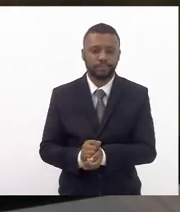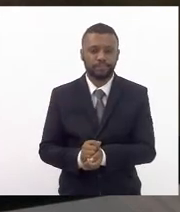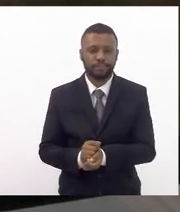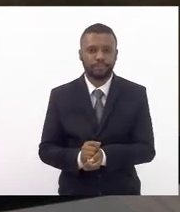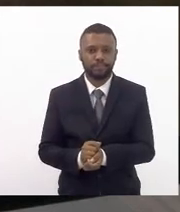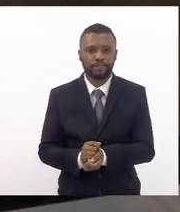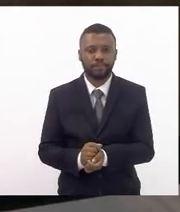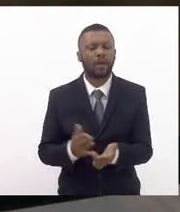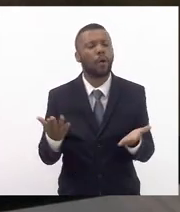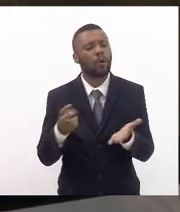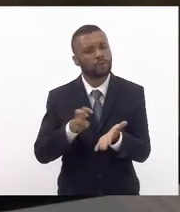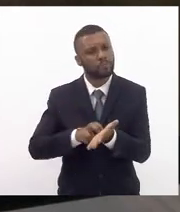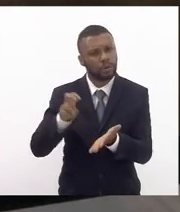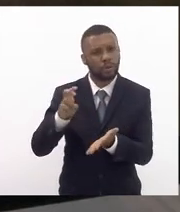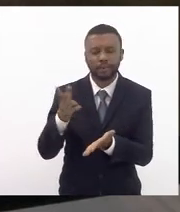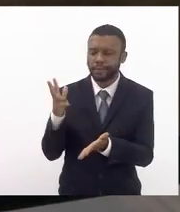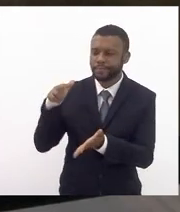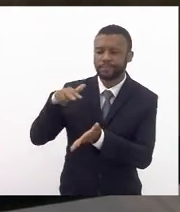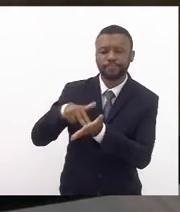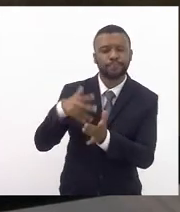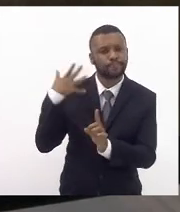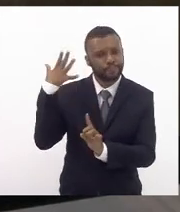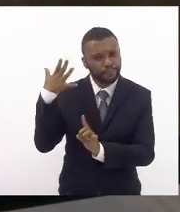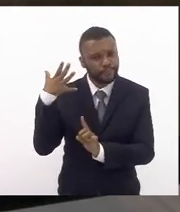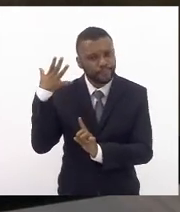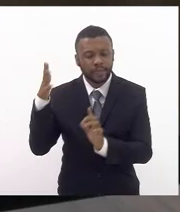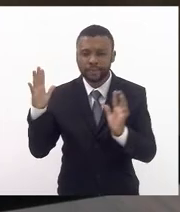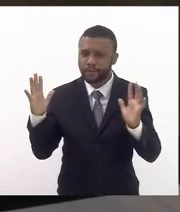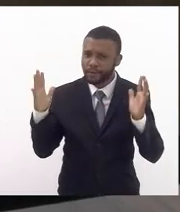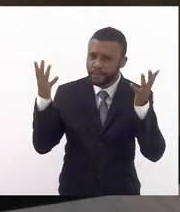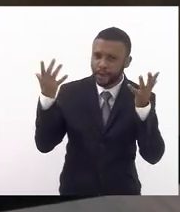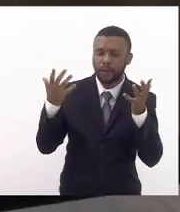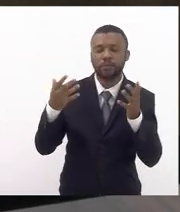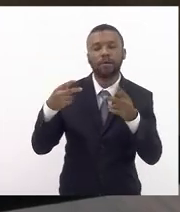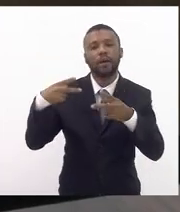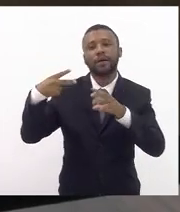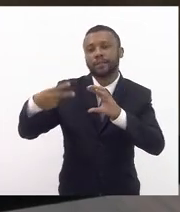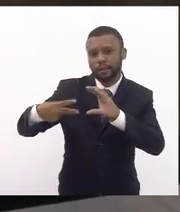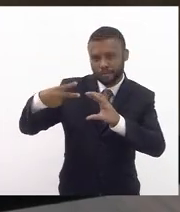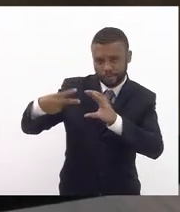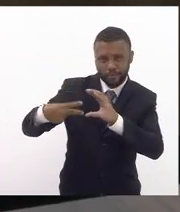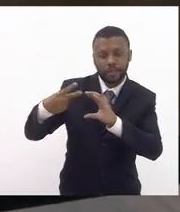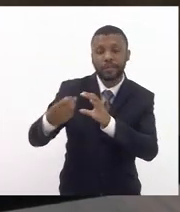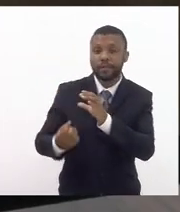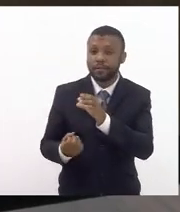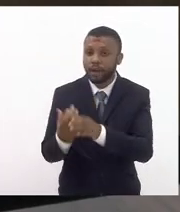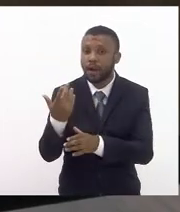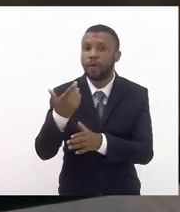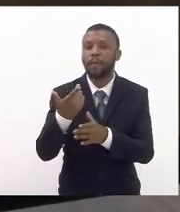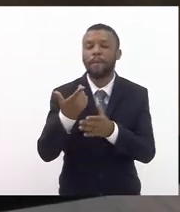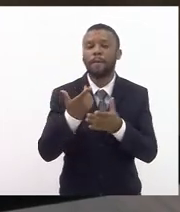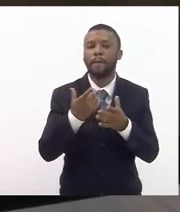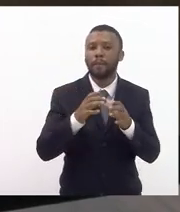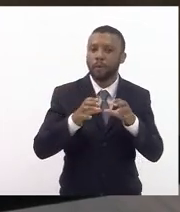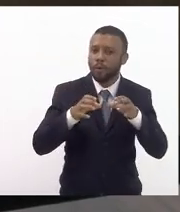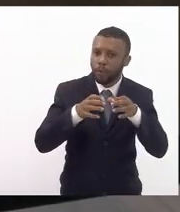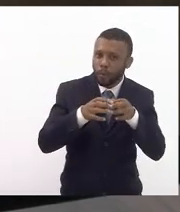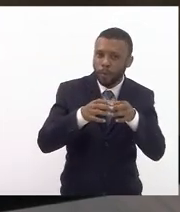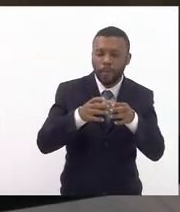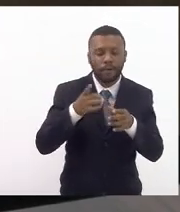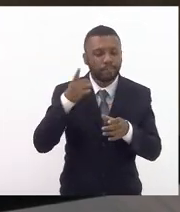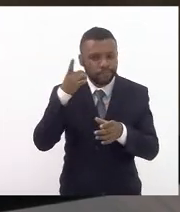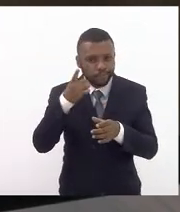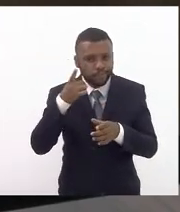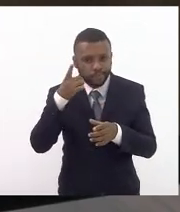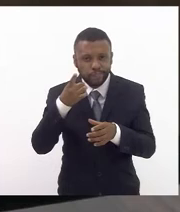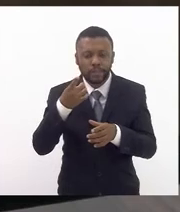de um evento na Câmara dos Vereadores que estabeleceu uma frente parlamentar de enfrentamento ao feminicídio e fui verificar os